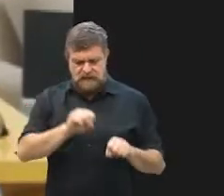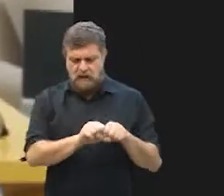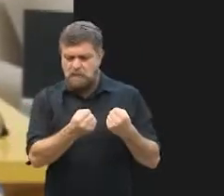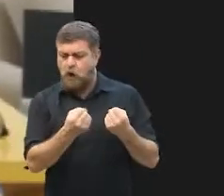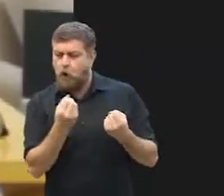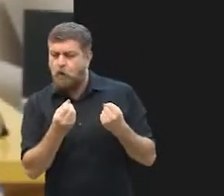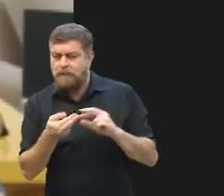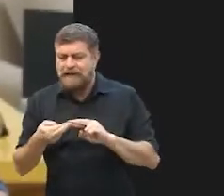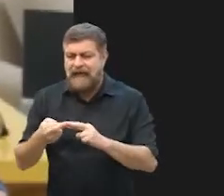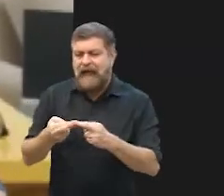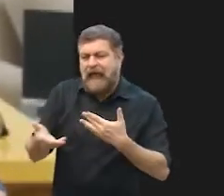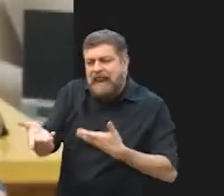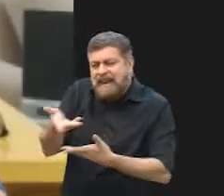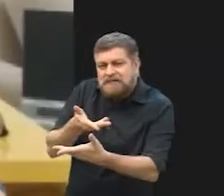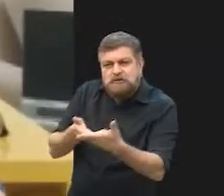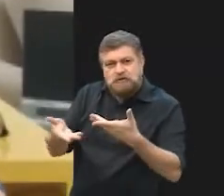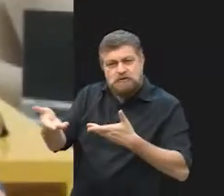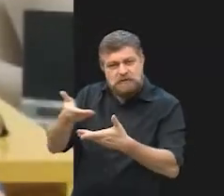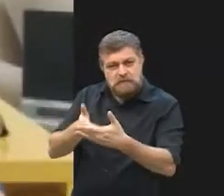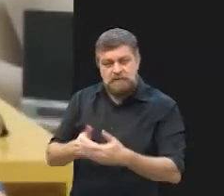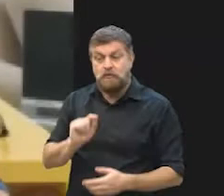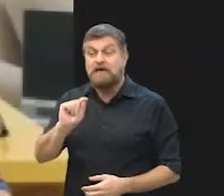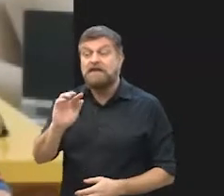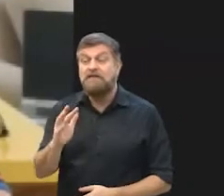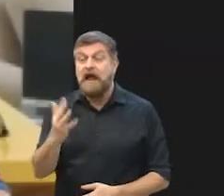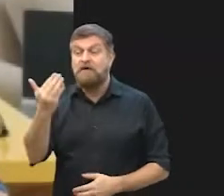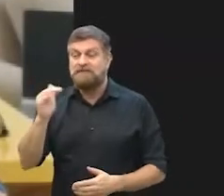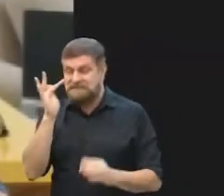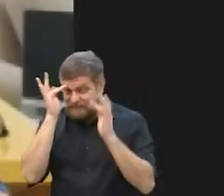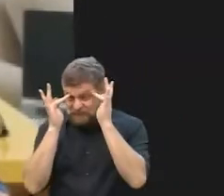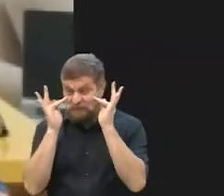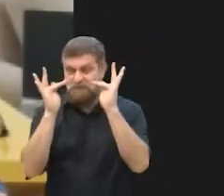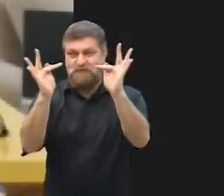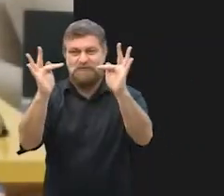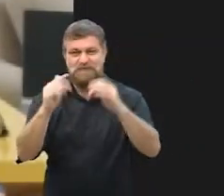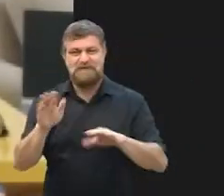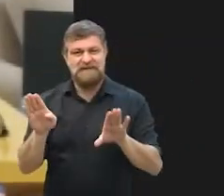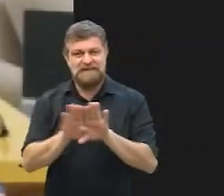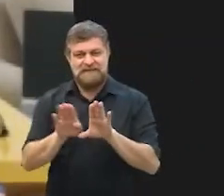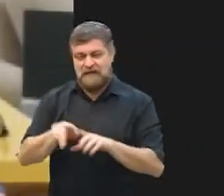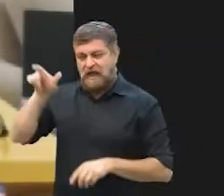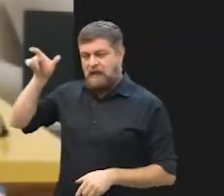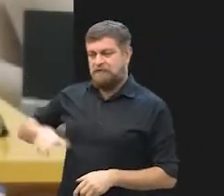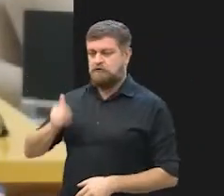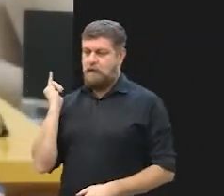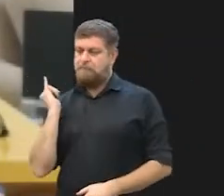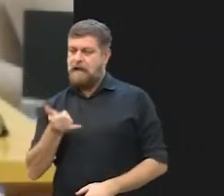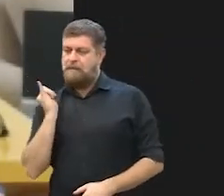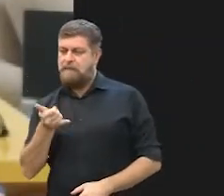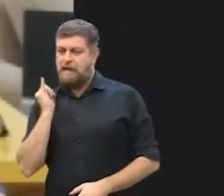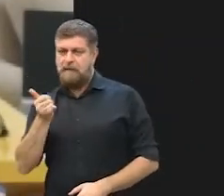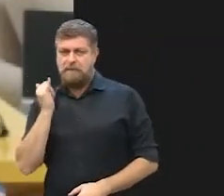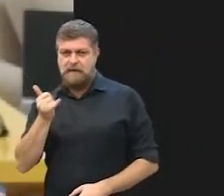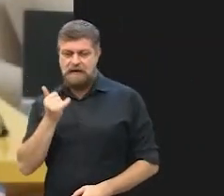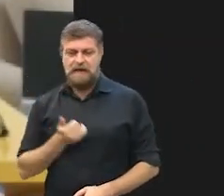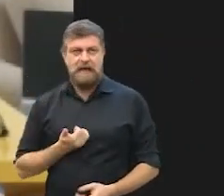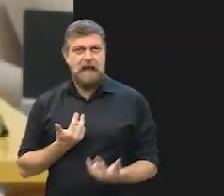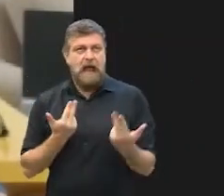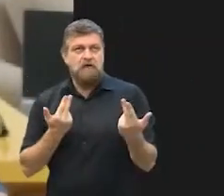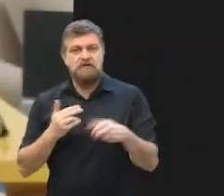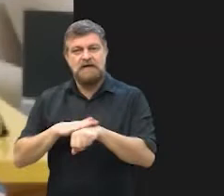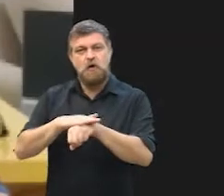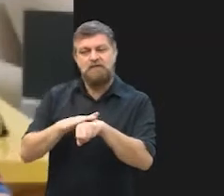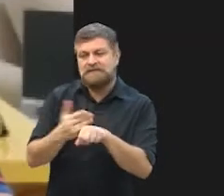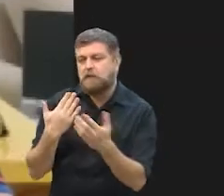a se relacionar, onde é que isso poderá dar. Então, esse narrador vem com esse objetivo de conversar com esse